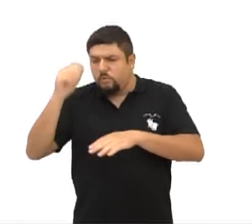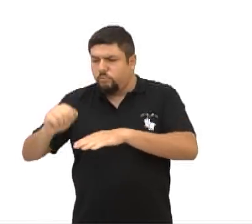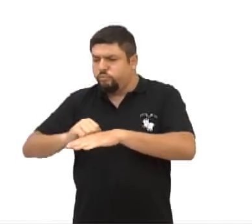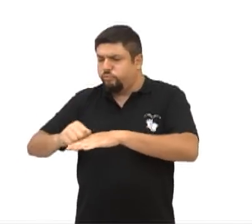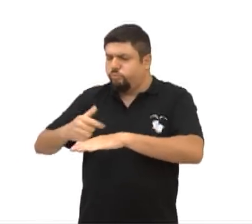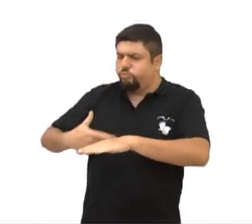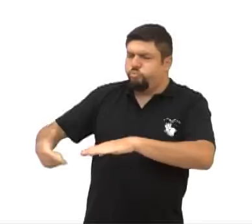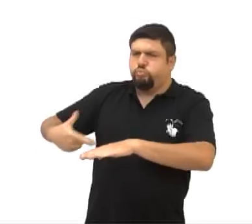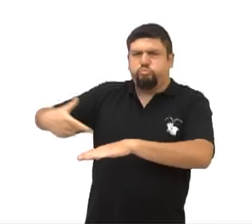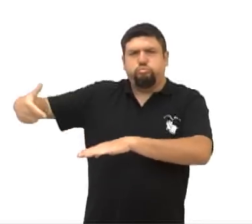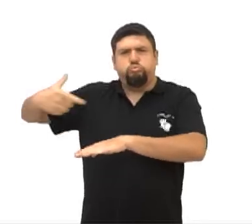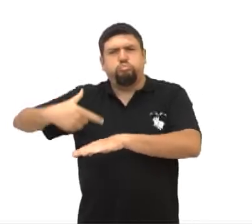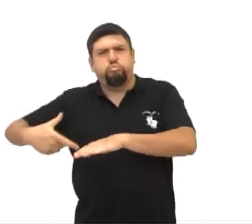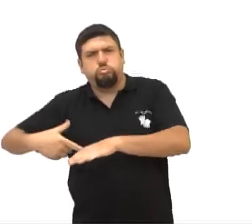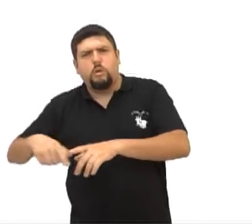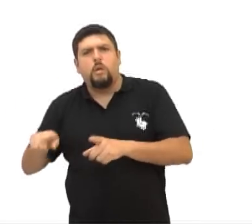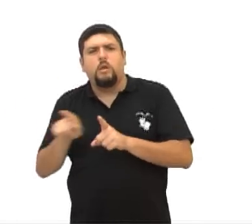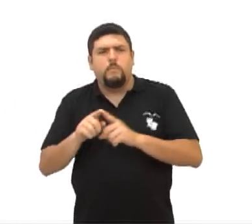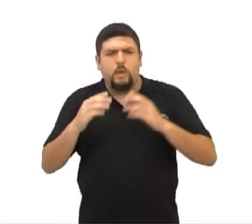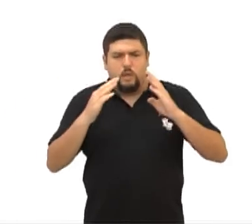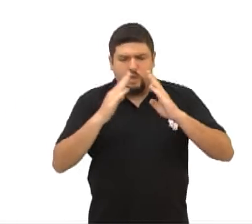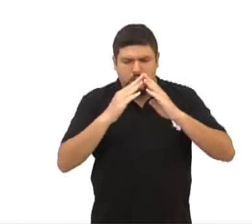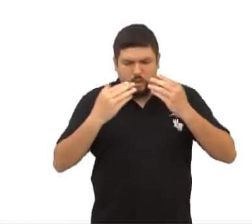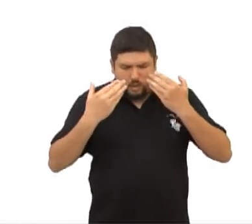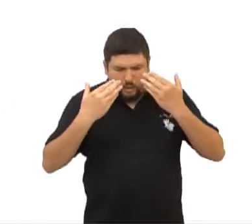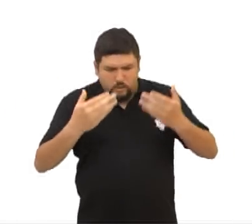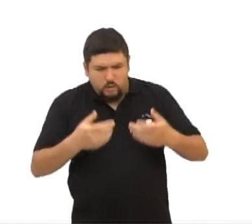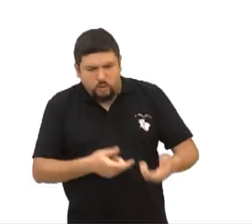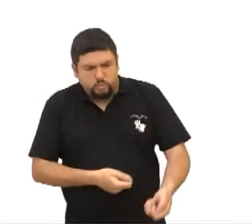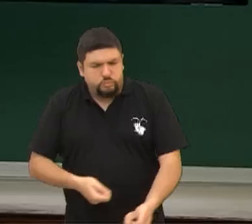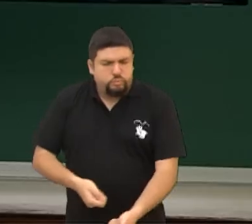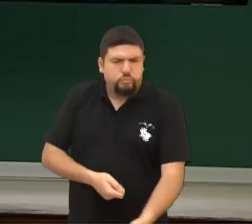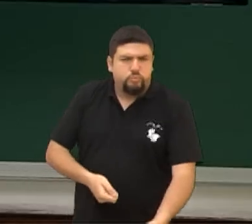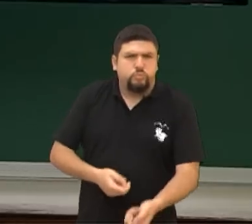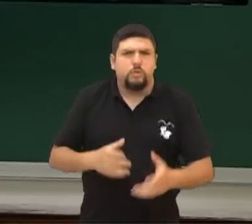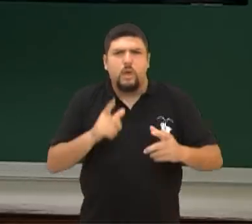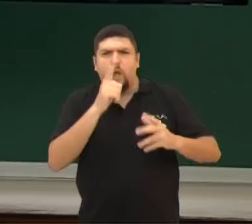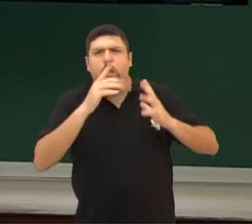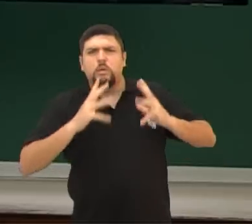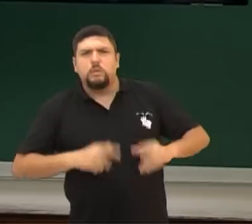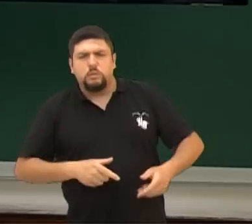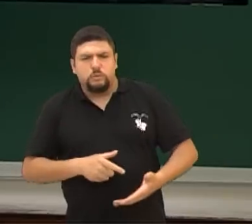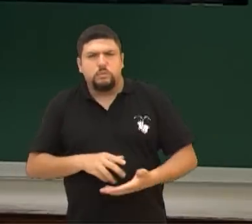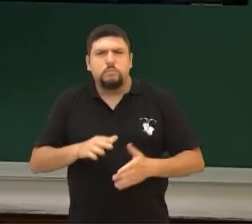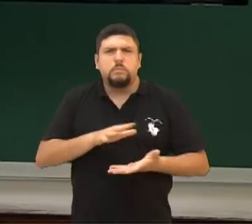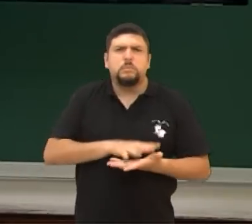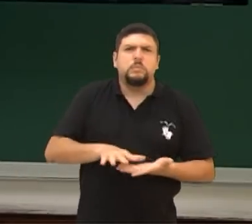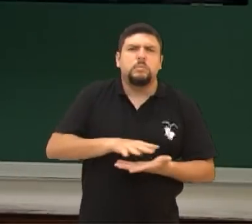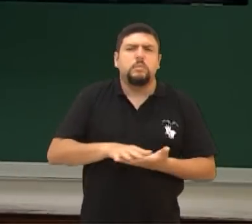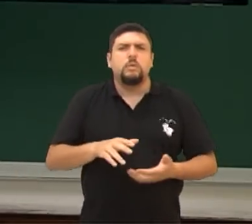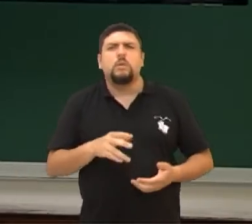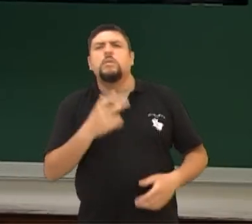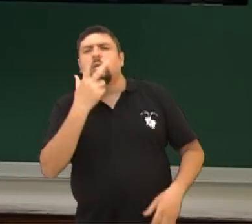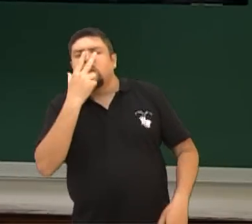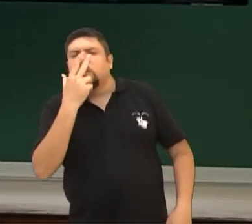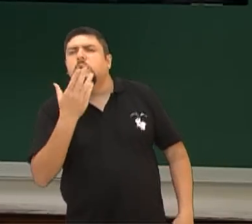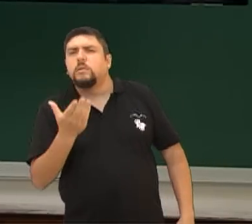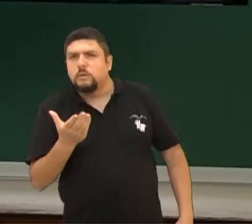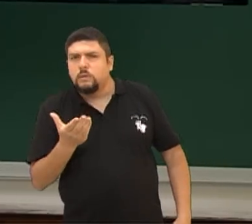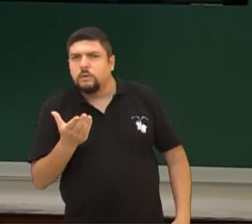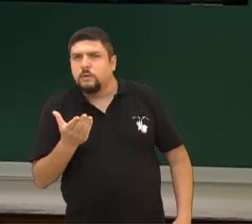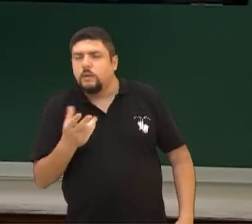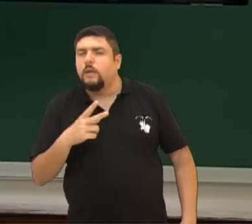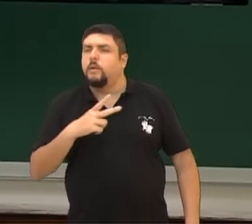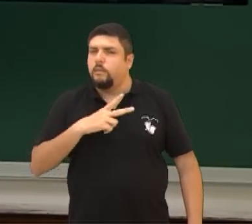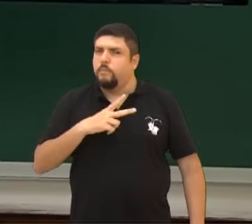e calçadas com água tratada para o consumo? Veja, é mais uma pergunta